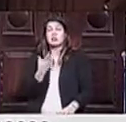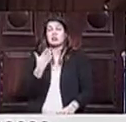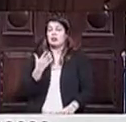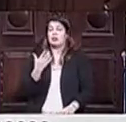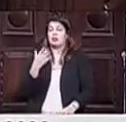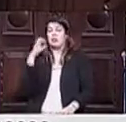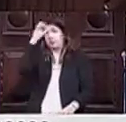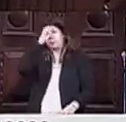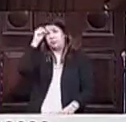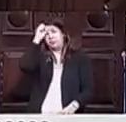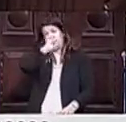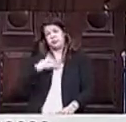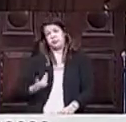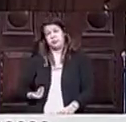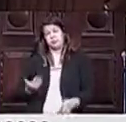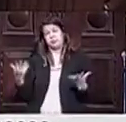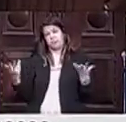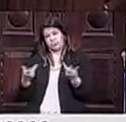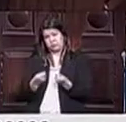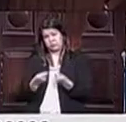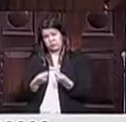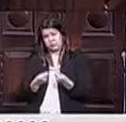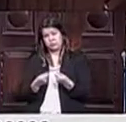pública de qualidade